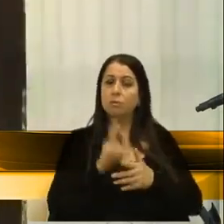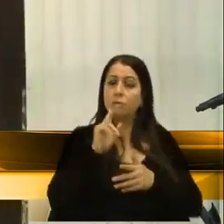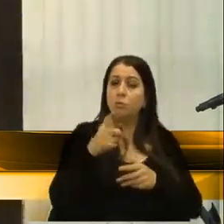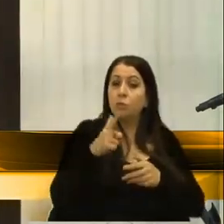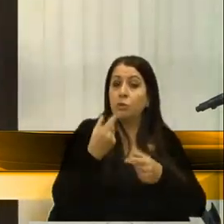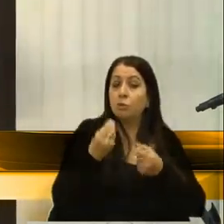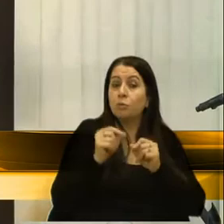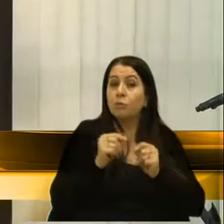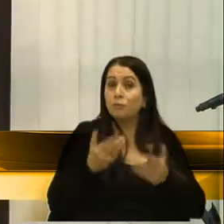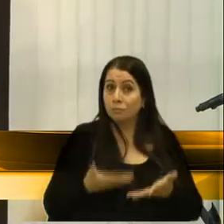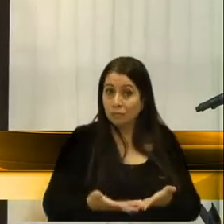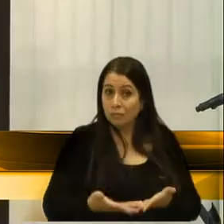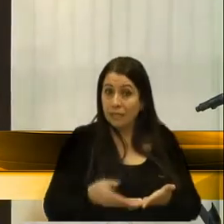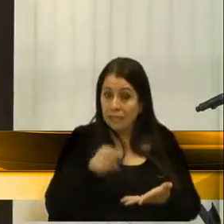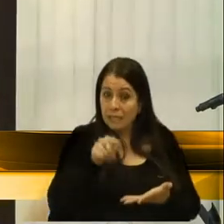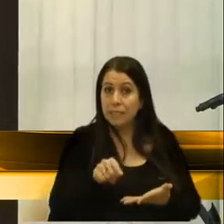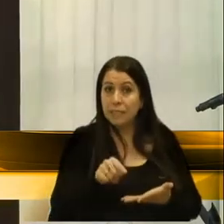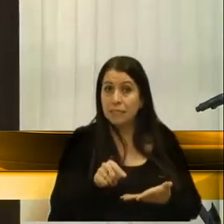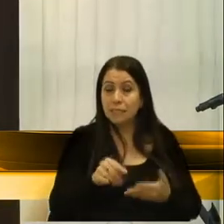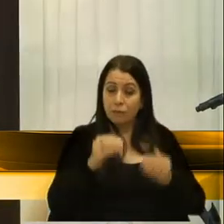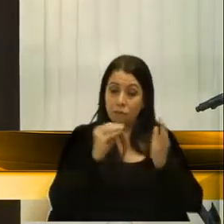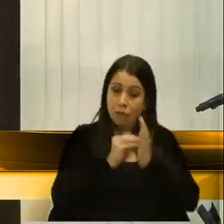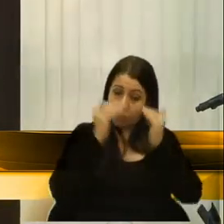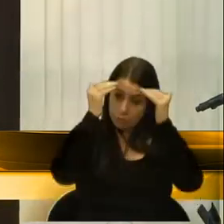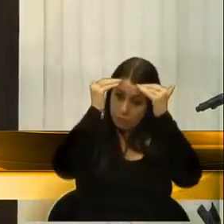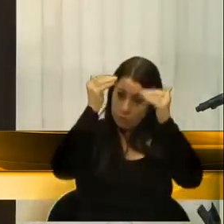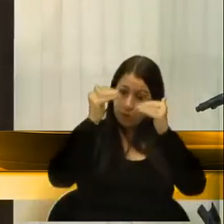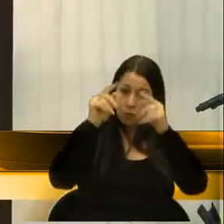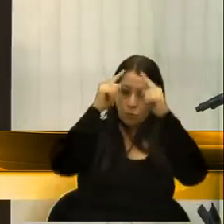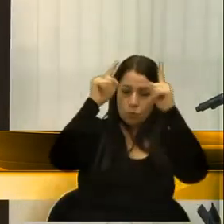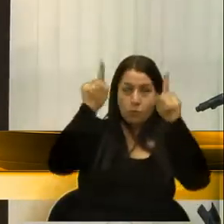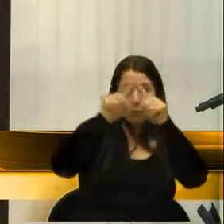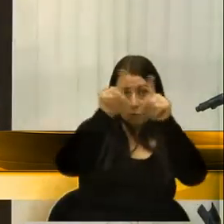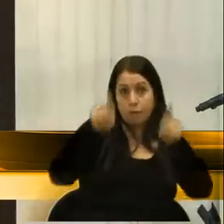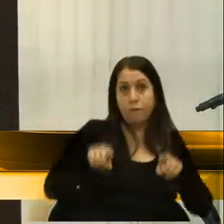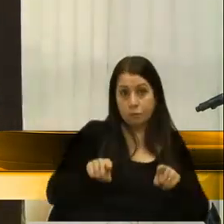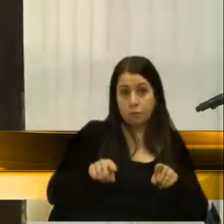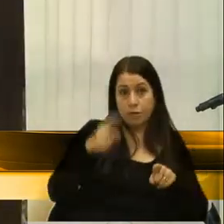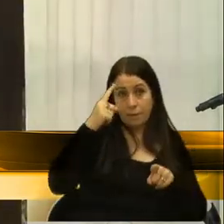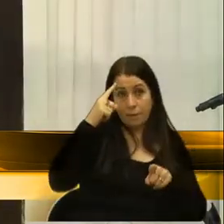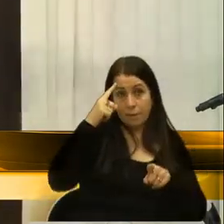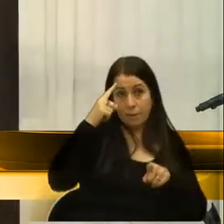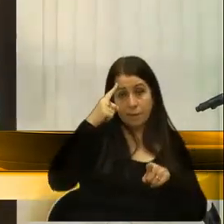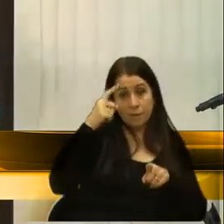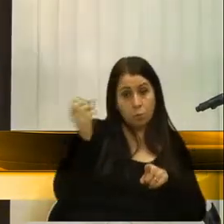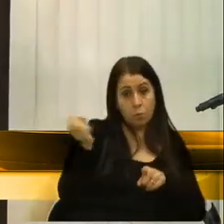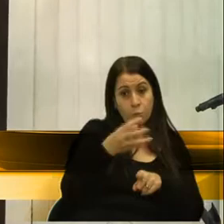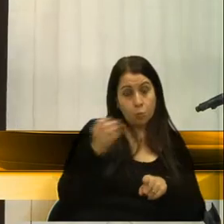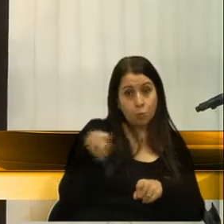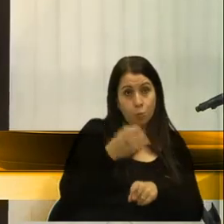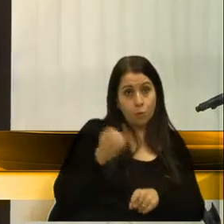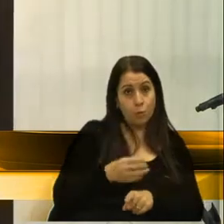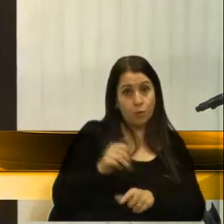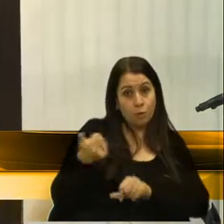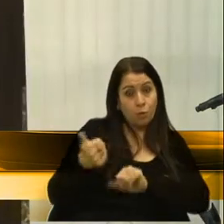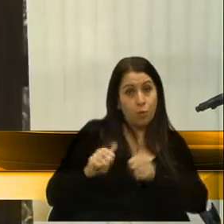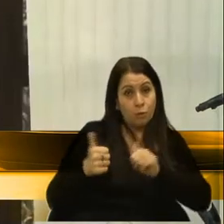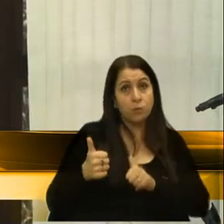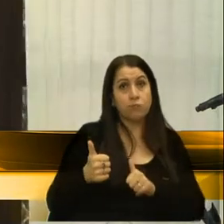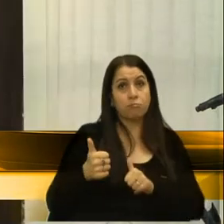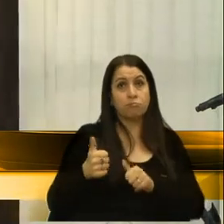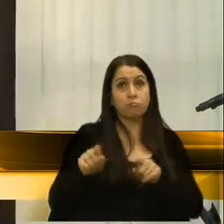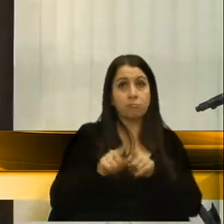fazer. Esse é um desrespeito com os servidores. Nós estamos pensando na modernização, na qualificação e